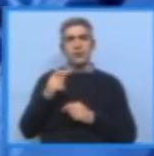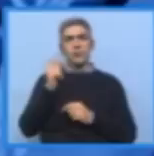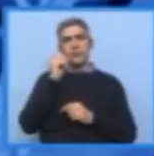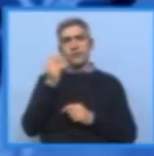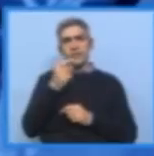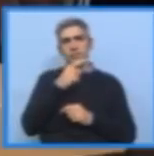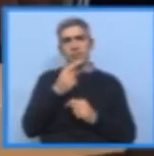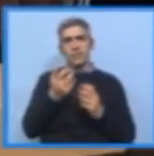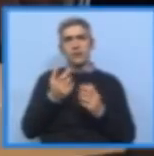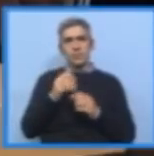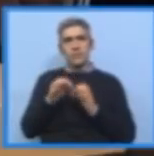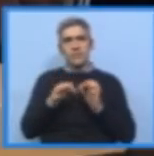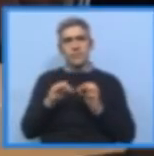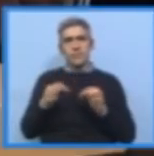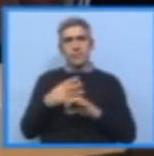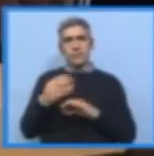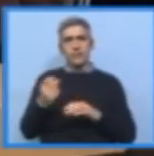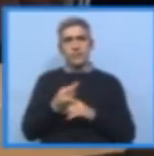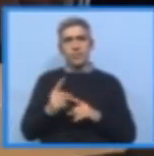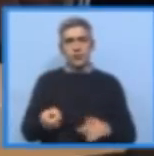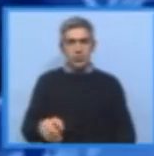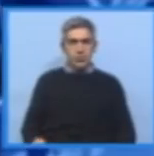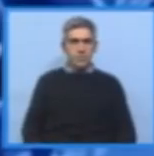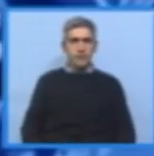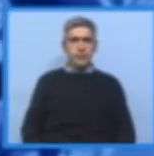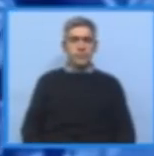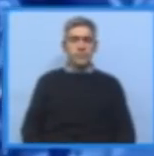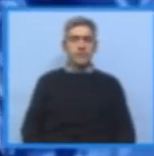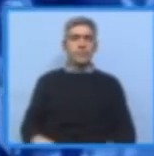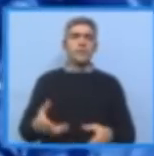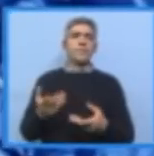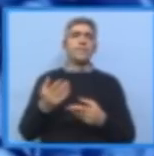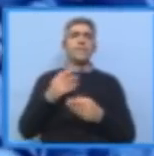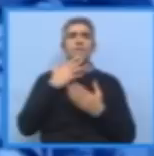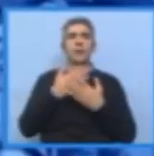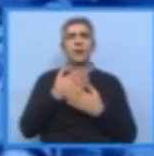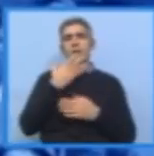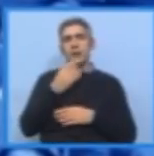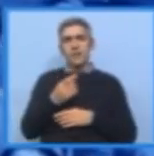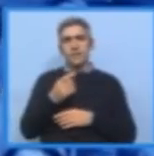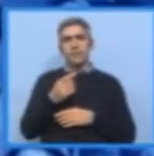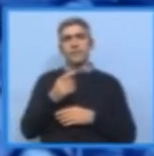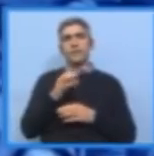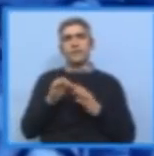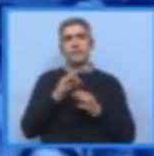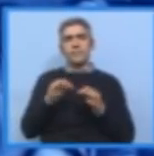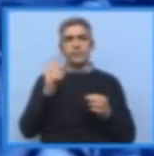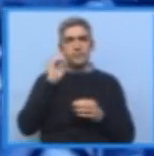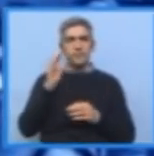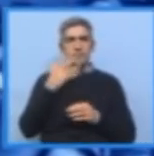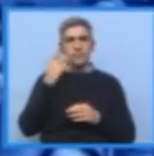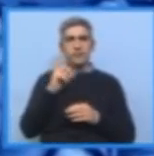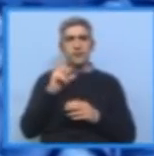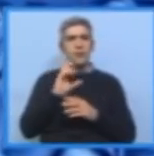recebem as prendas. Porquê? Isso para quê? Para deixar ao Natal a prenda principal, que não